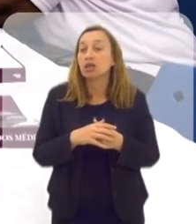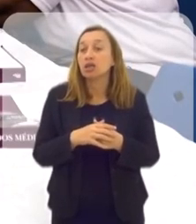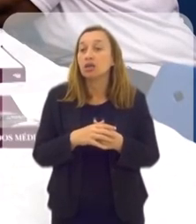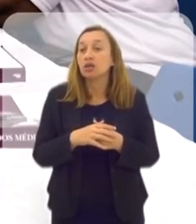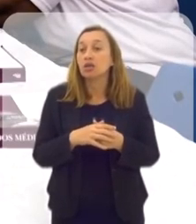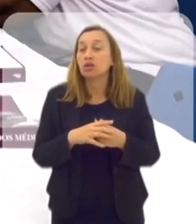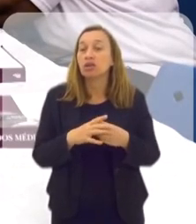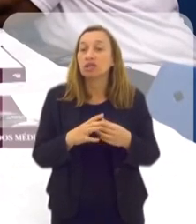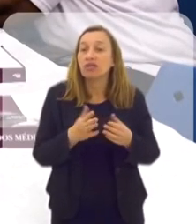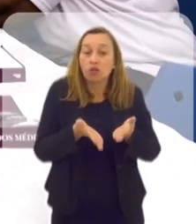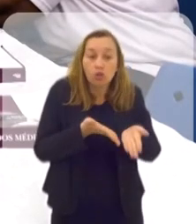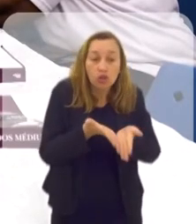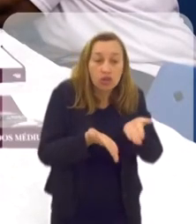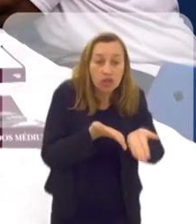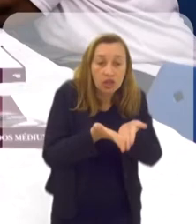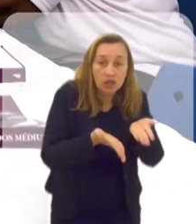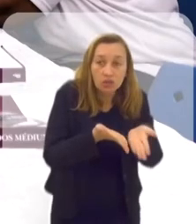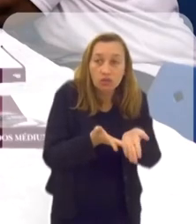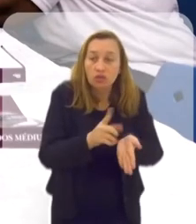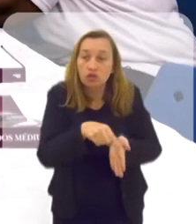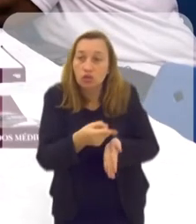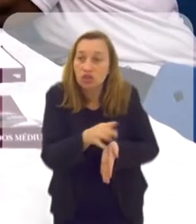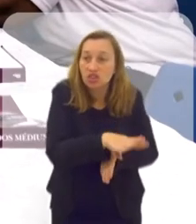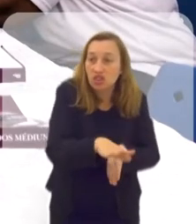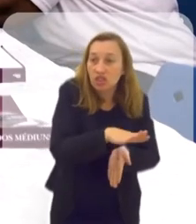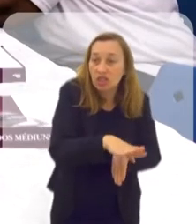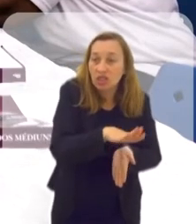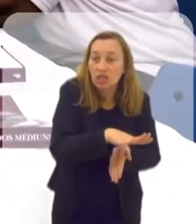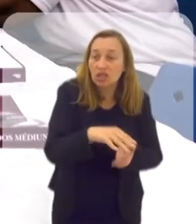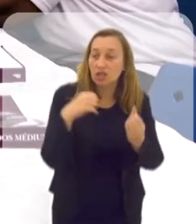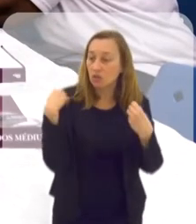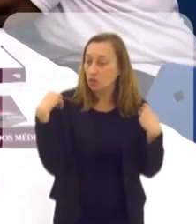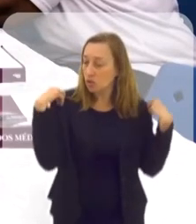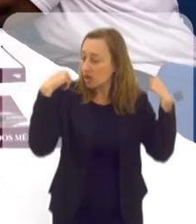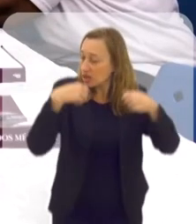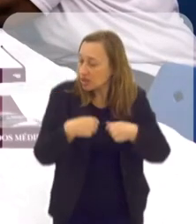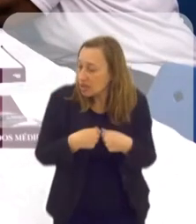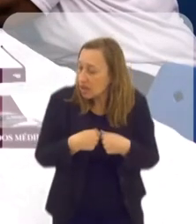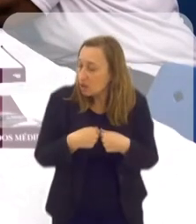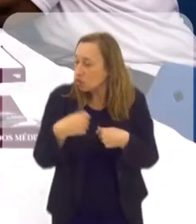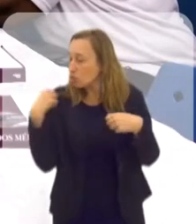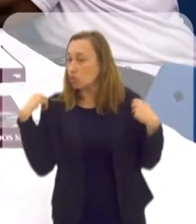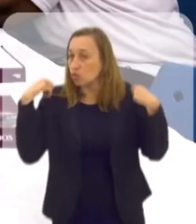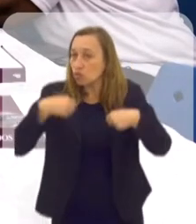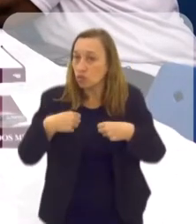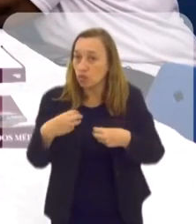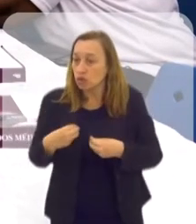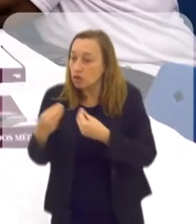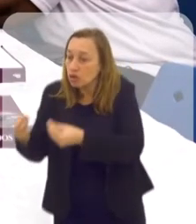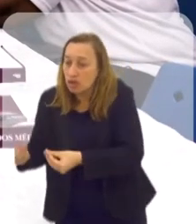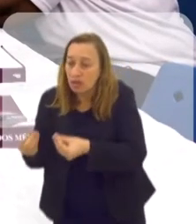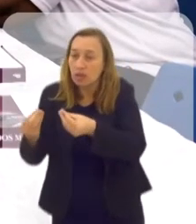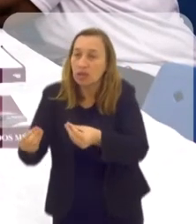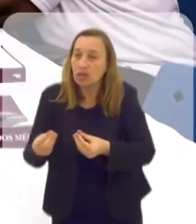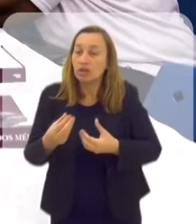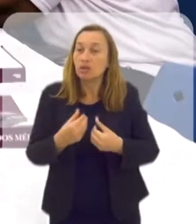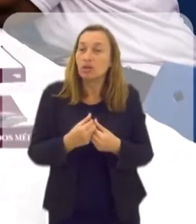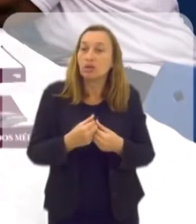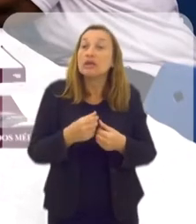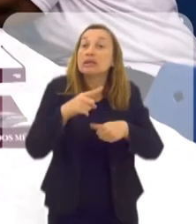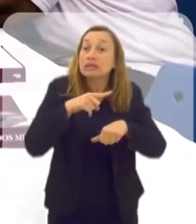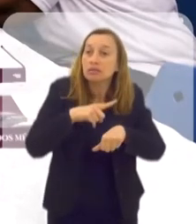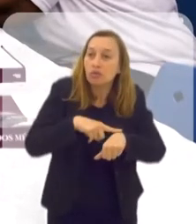eu estava agasalhando uma das meninas que estava sem ter um casaco. Eu botei uma blusinha em cima da outra para ver se ela ficava mais